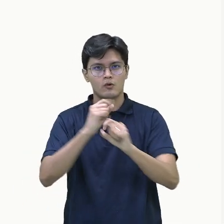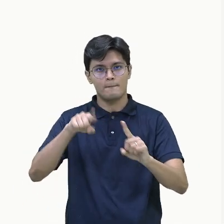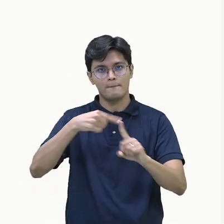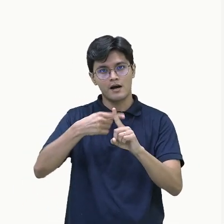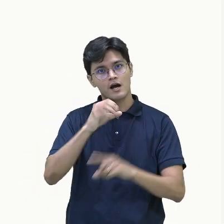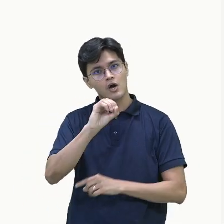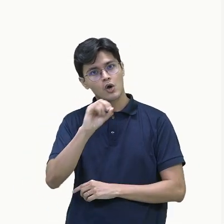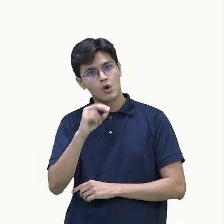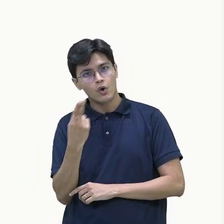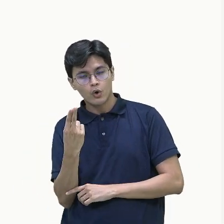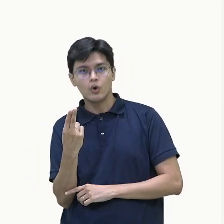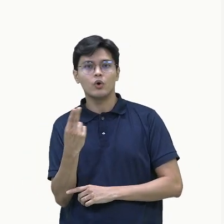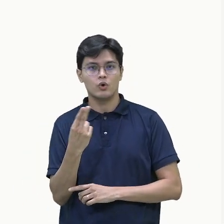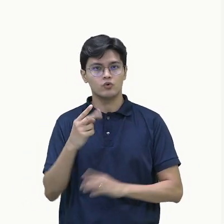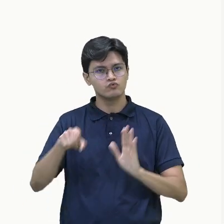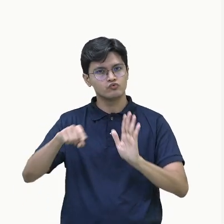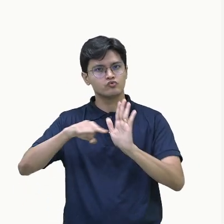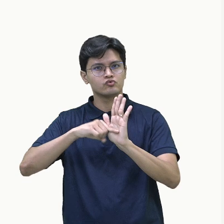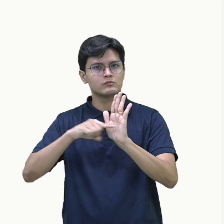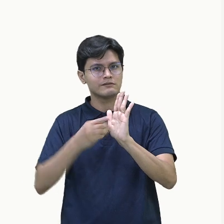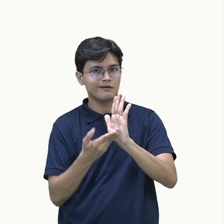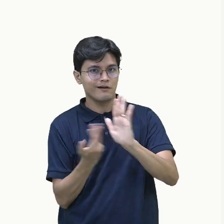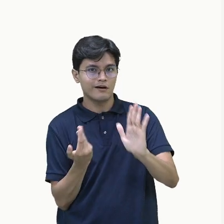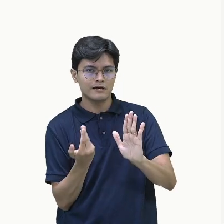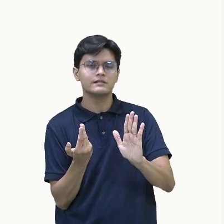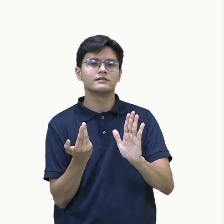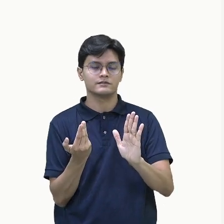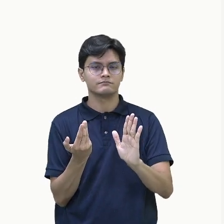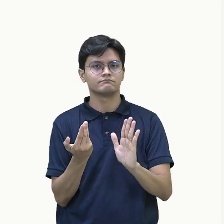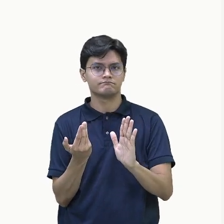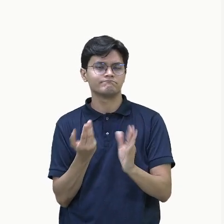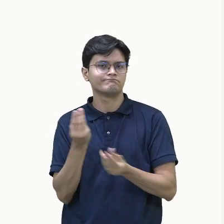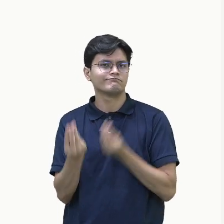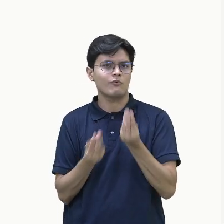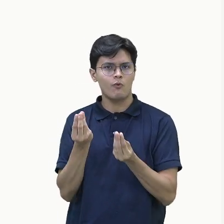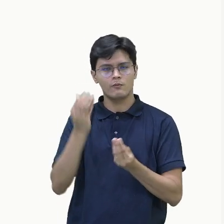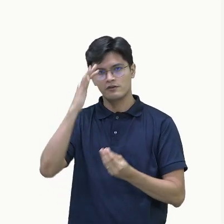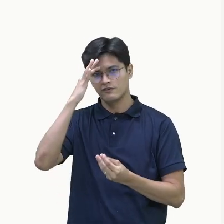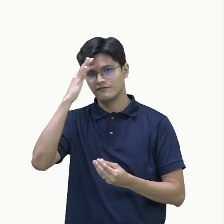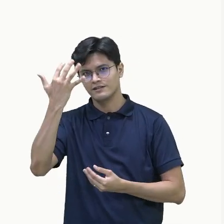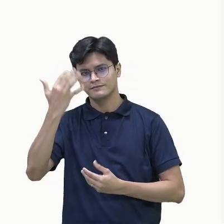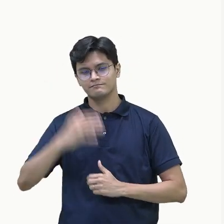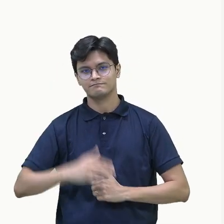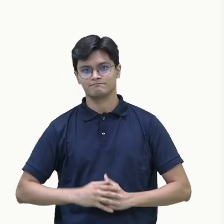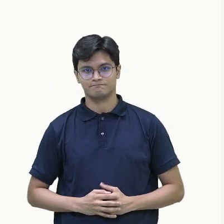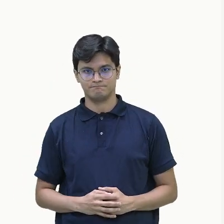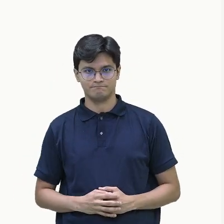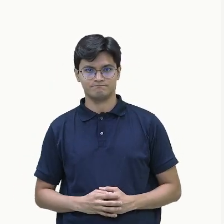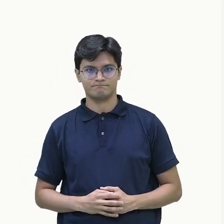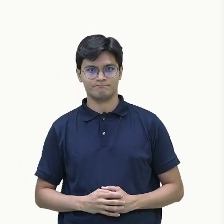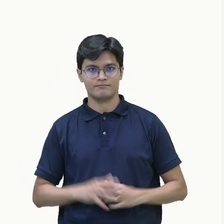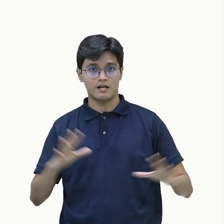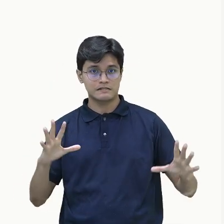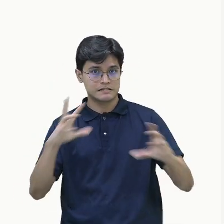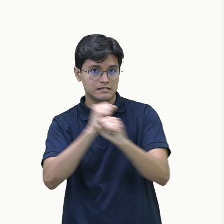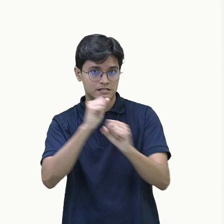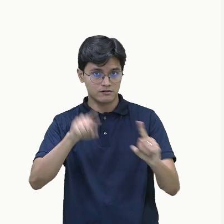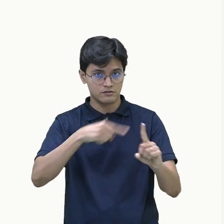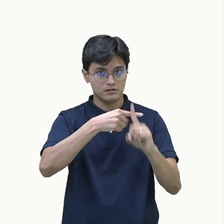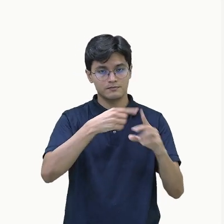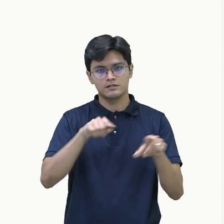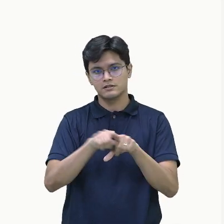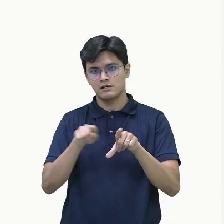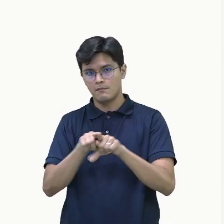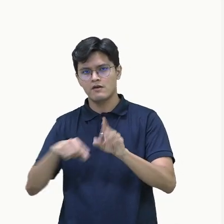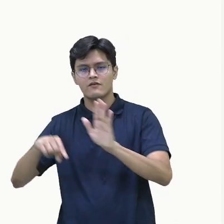fração, serve para os dois casos. O que é que eu vou fazer? Na adição de fração e na subtração,